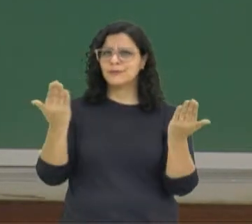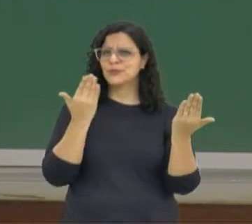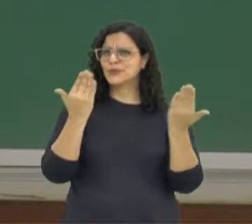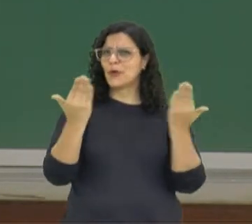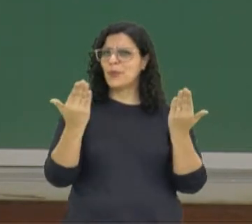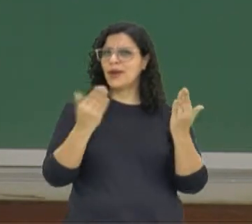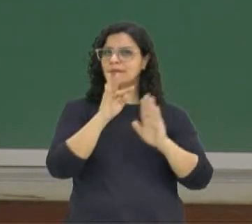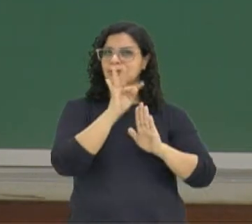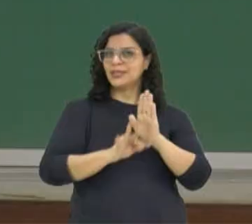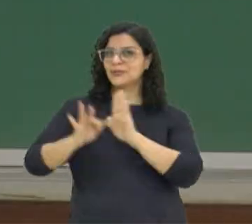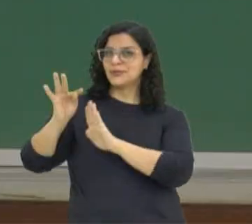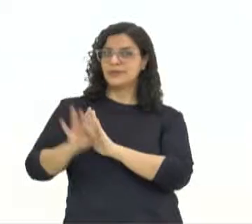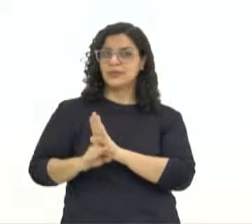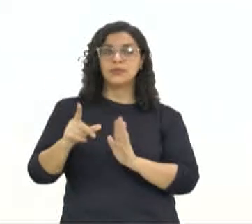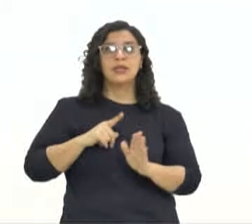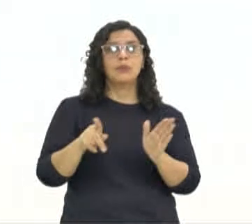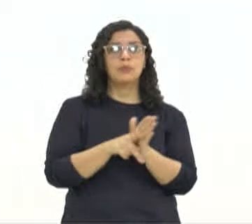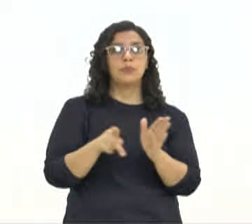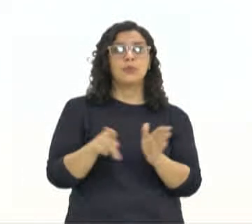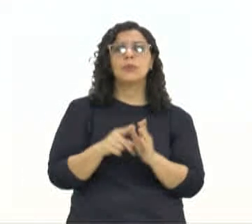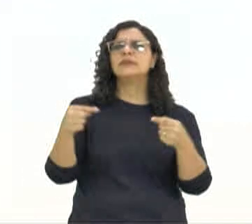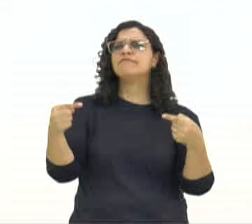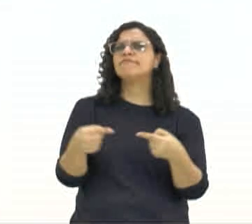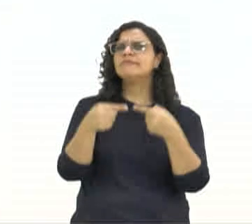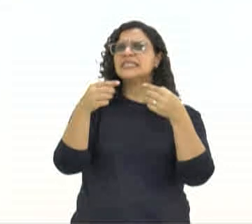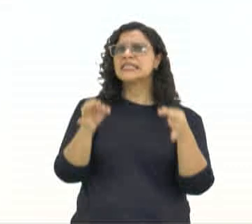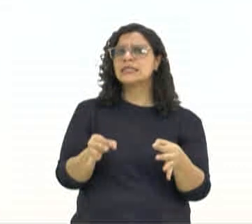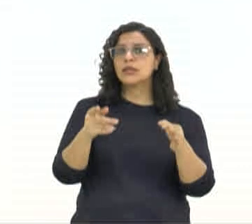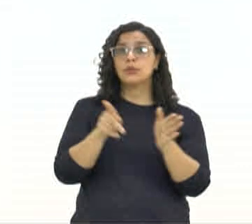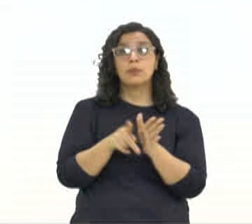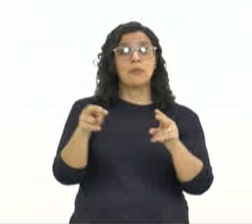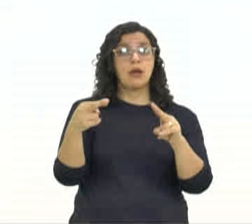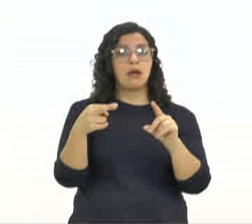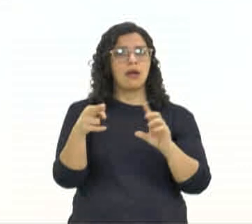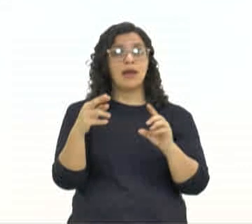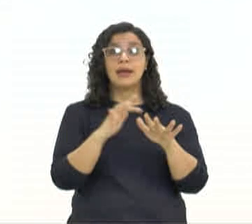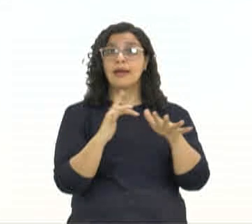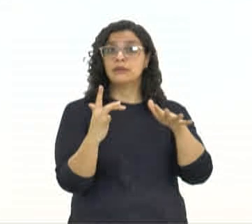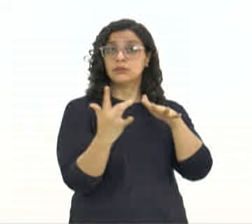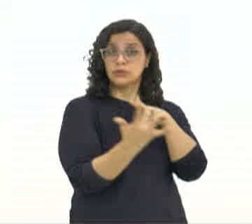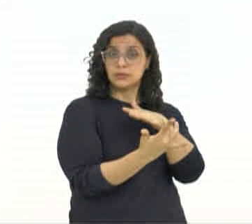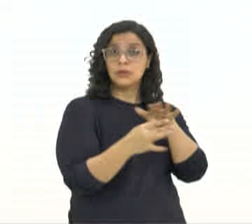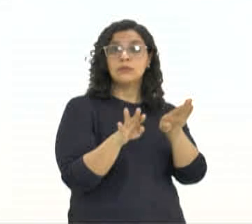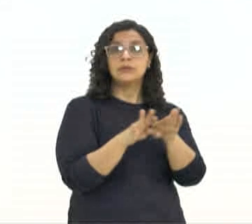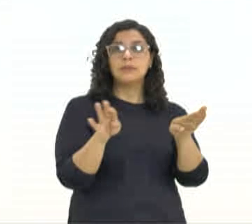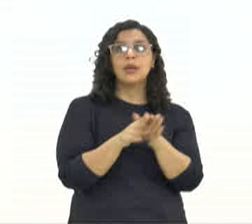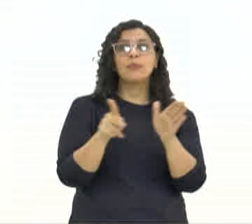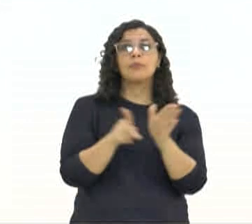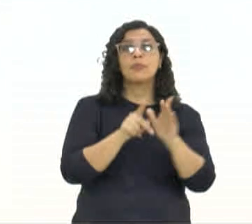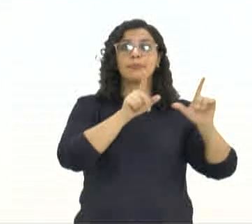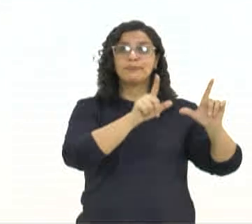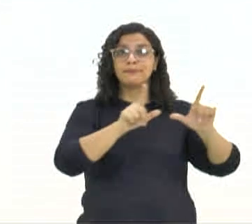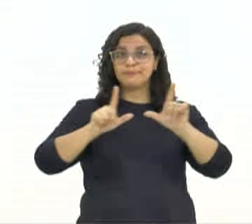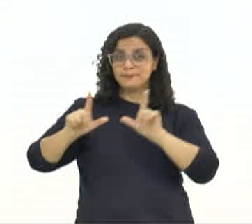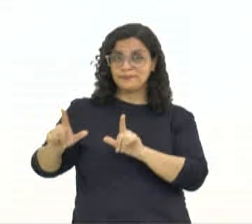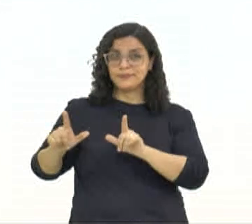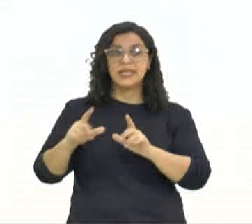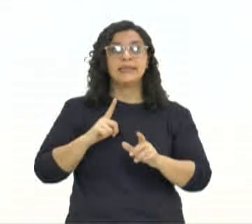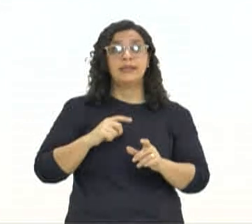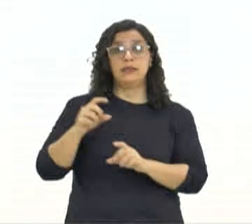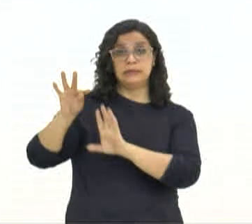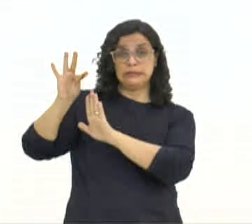comparar esses dois textos. Que têm em comum a definição de rede social e a vinheta ao lado. Então, a gente vai pensar o que é